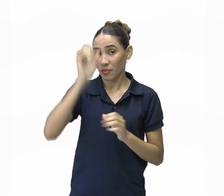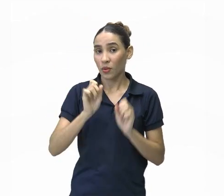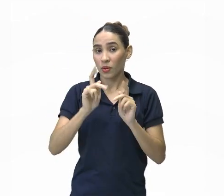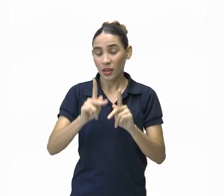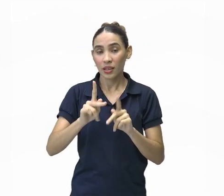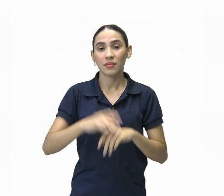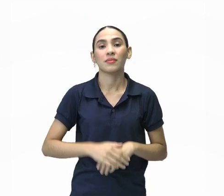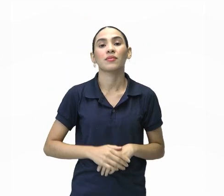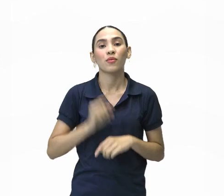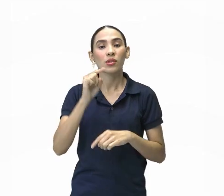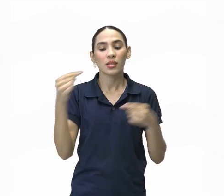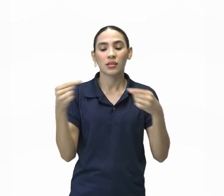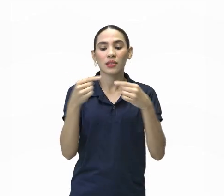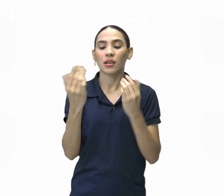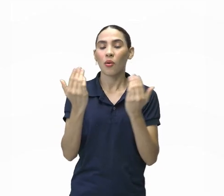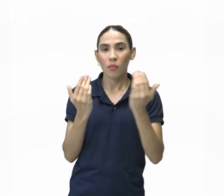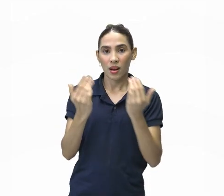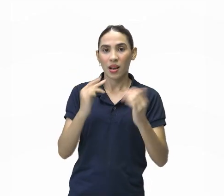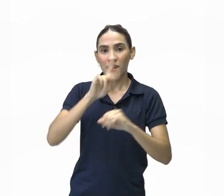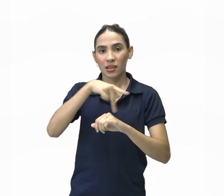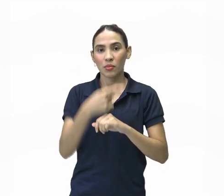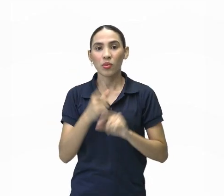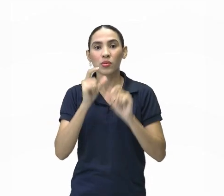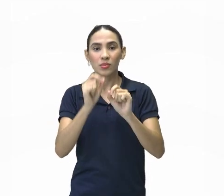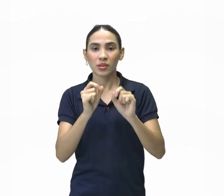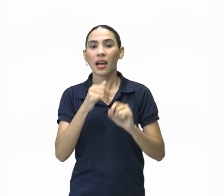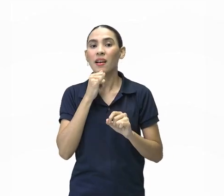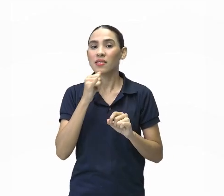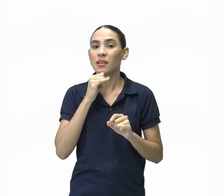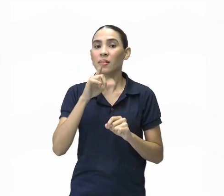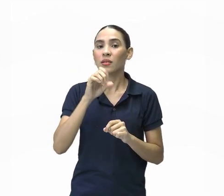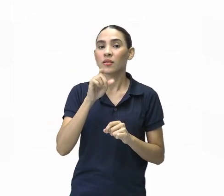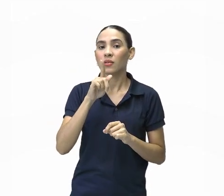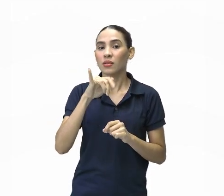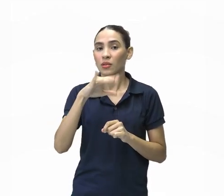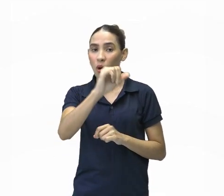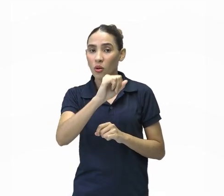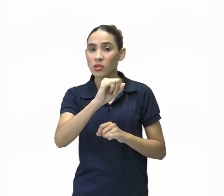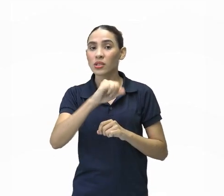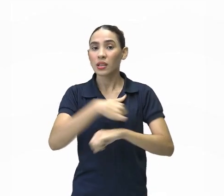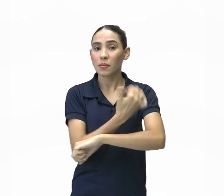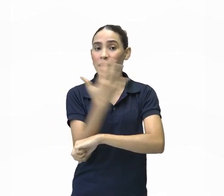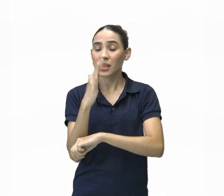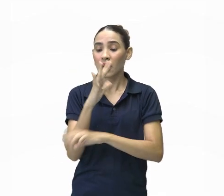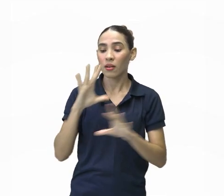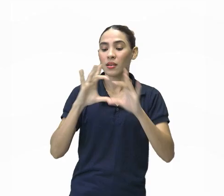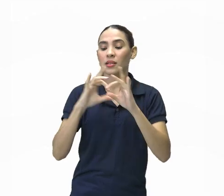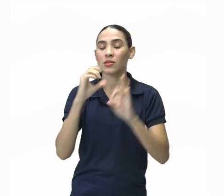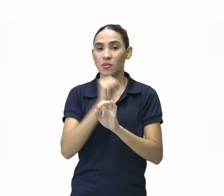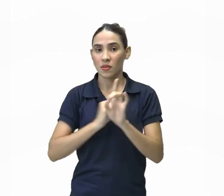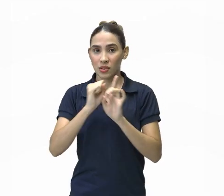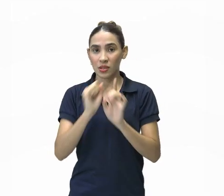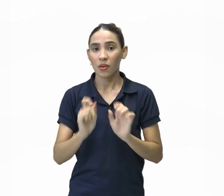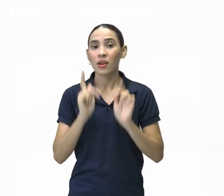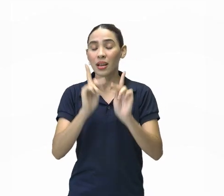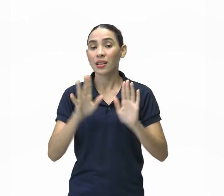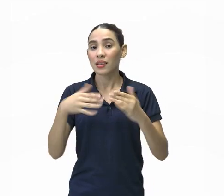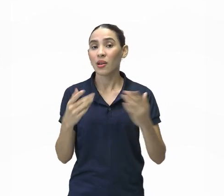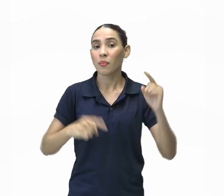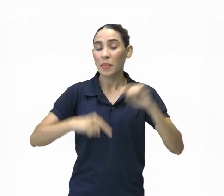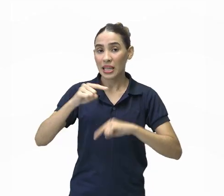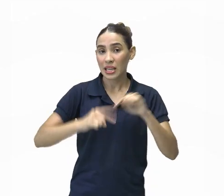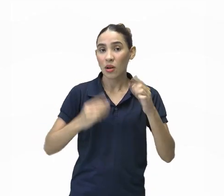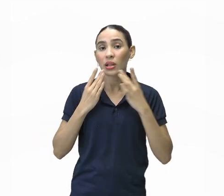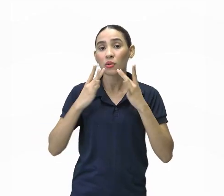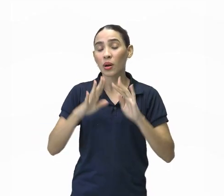que é para associar essa questão biológica, ambiental, à sociologia. E esses recursos